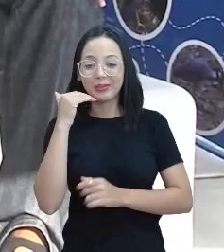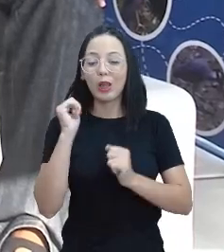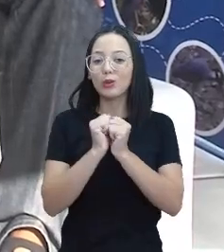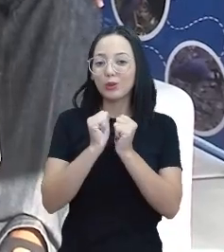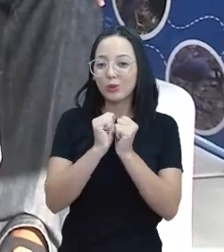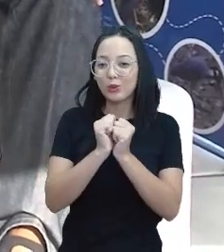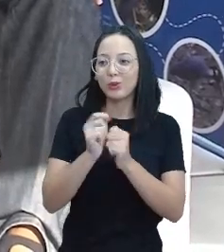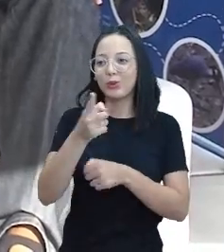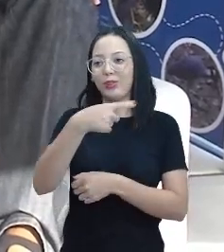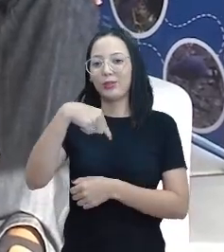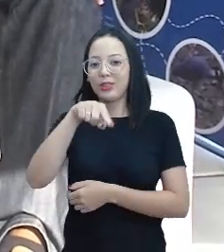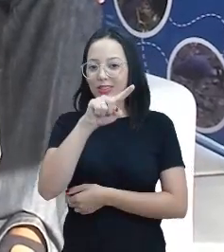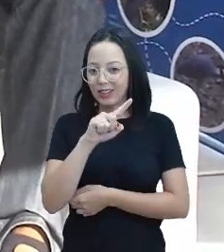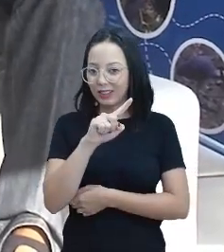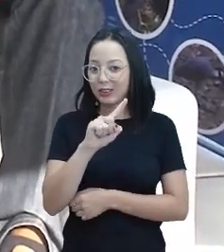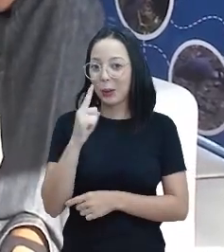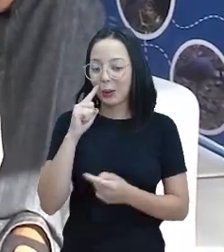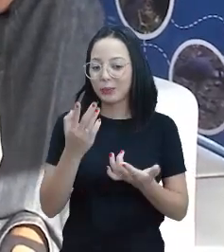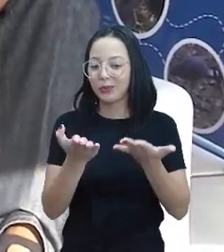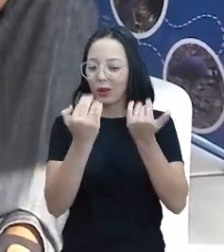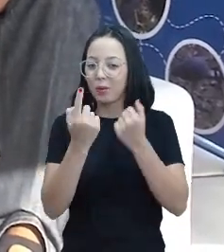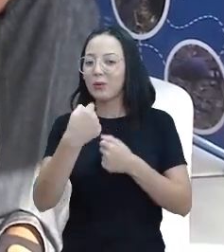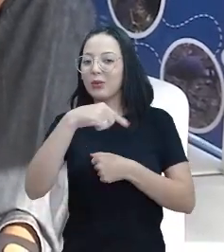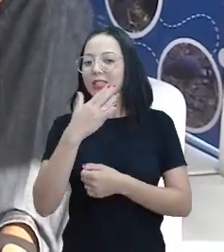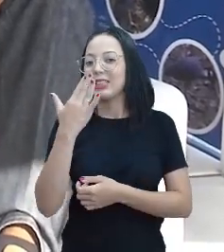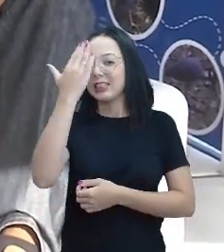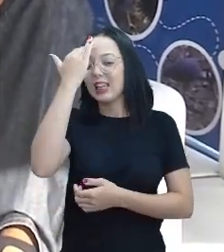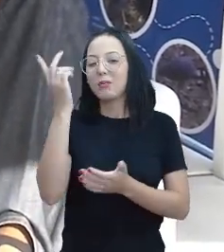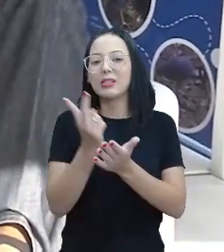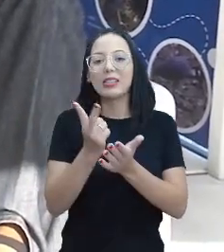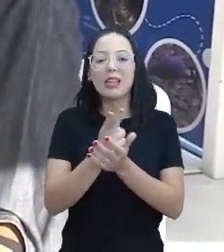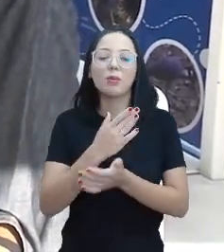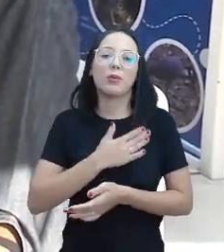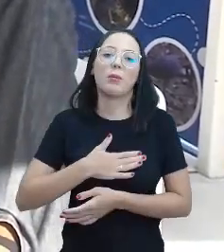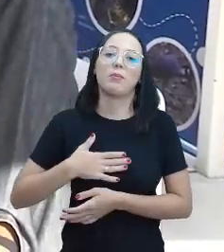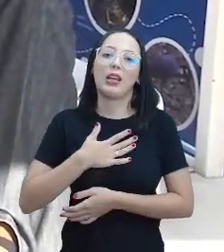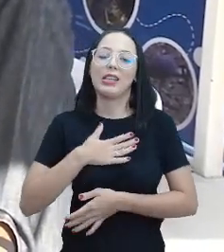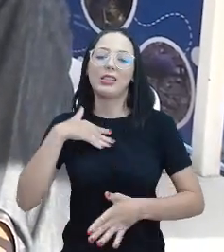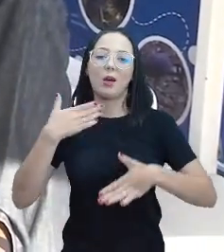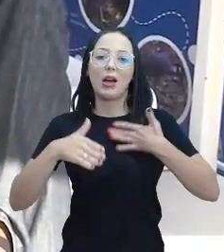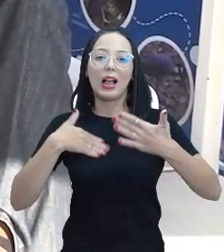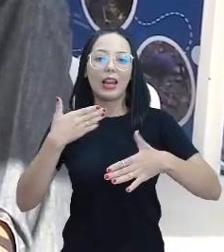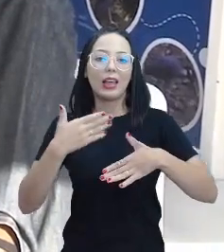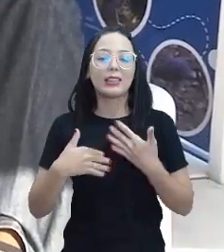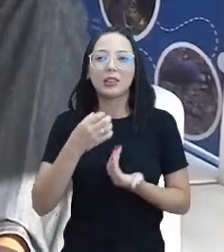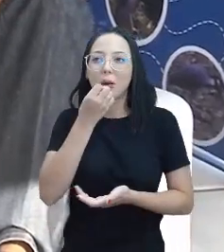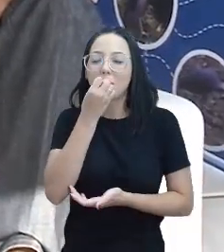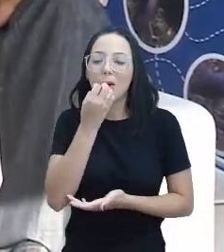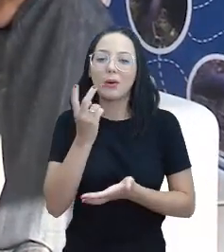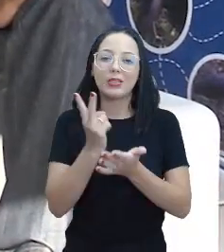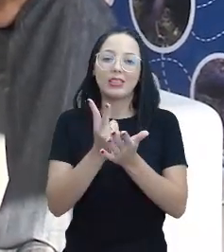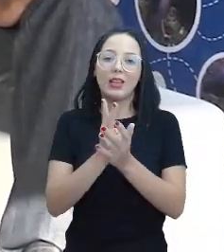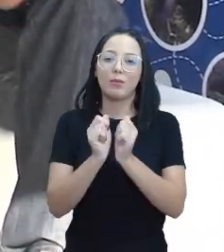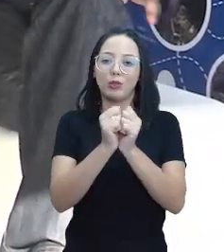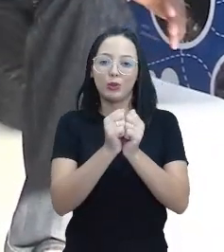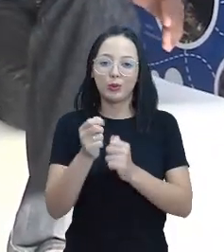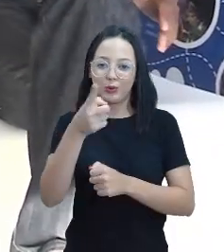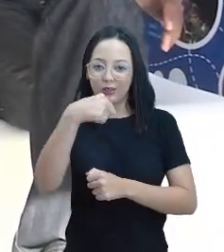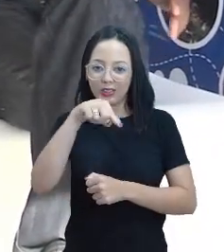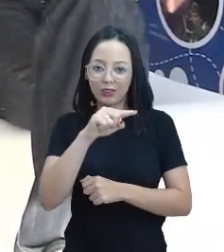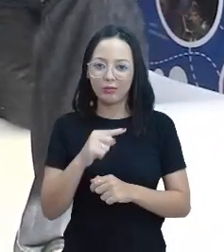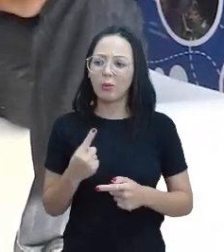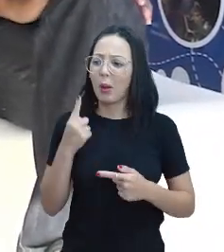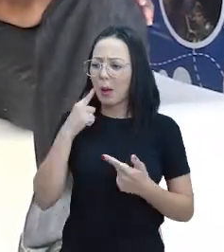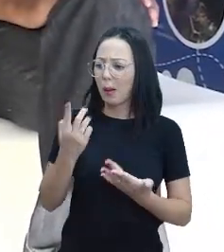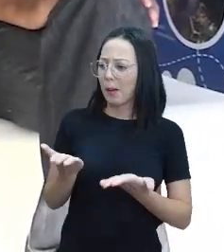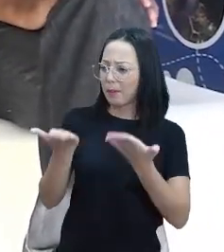juntinho aqui com vocês. Vamos embora, vocês sabem que é sempre o quê? Um prazer, uma alegria, uma enorme satisfação. Podemos ir, professor? Vamos embora.